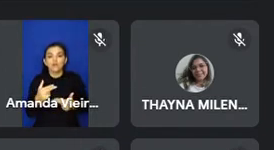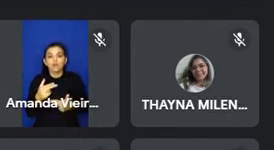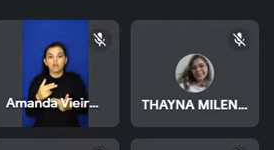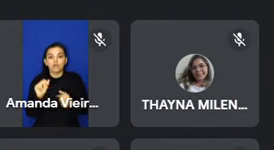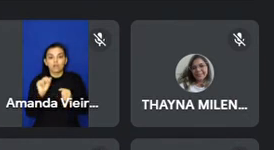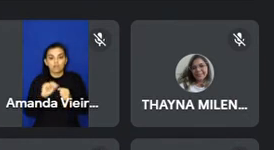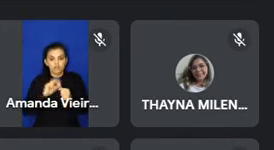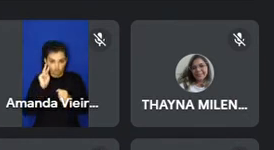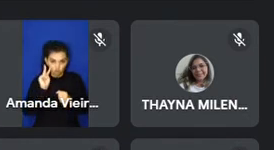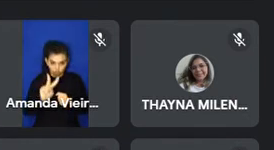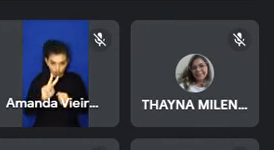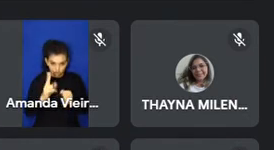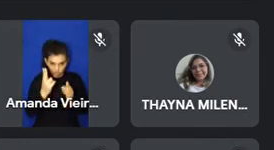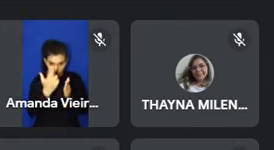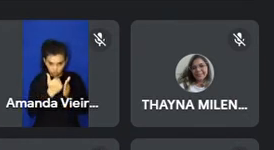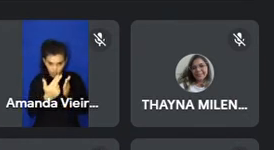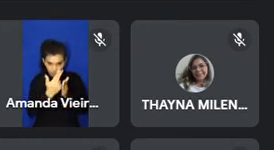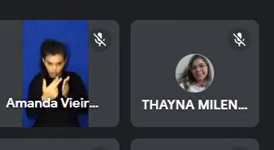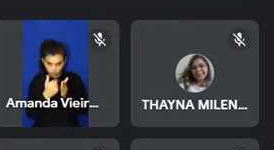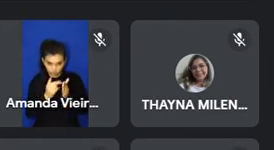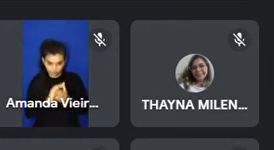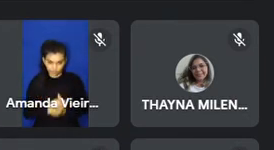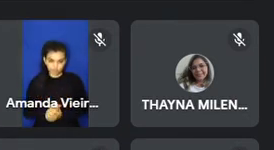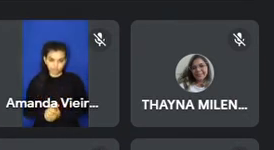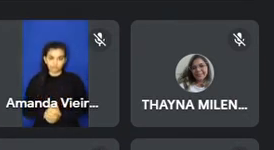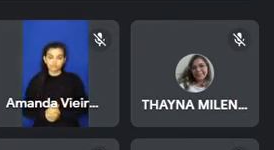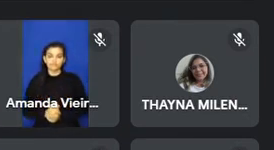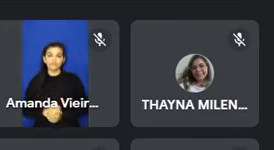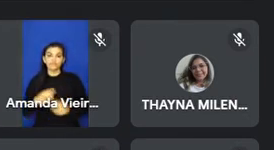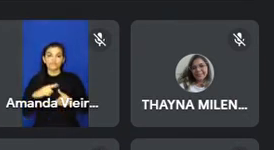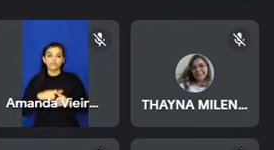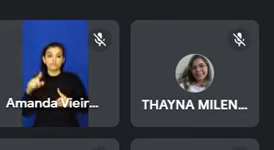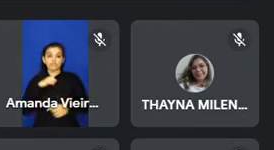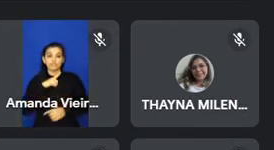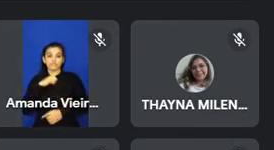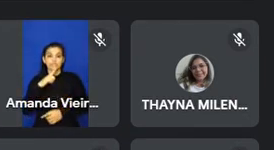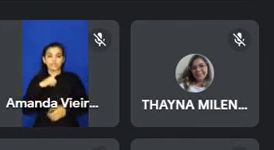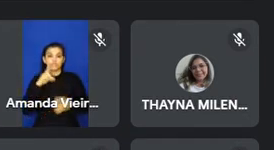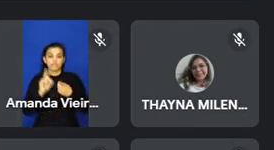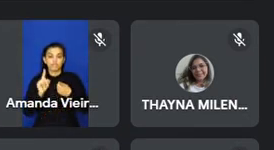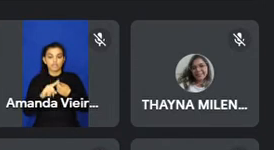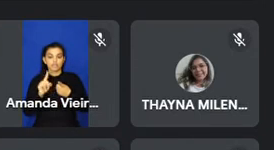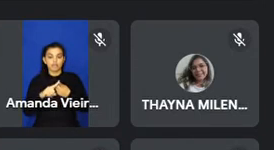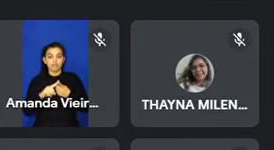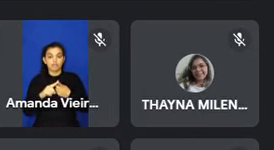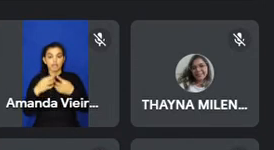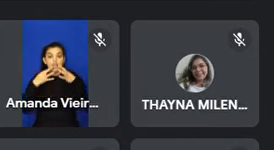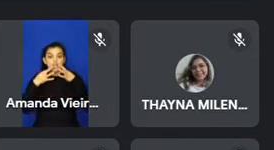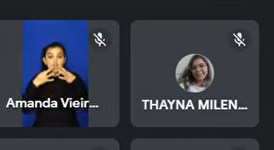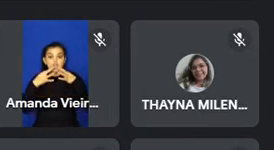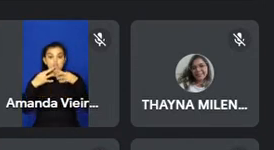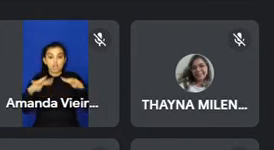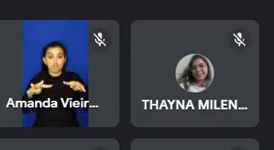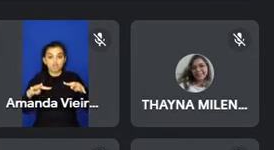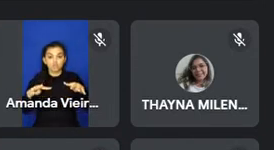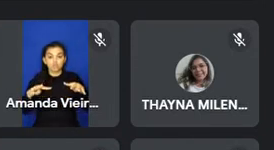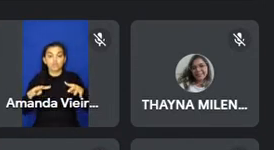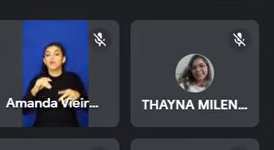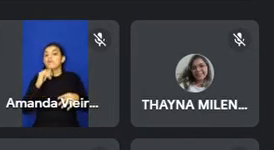visualizarem melhor. Mas a gente tem também imunização passiva natural, né? Em que a gente não precisa fazer